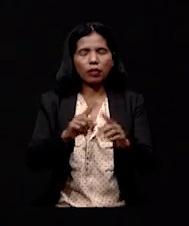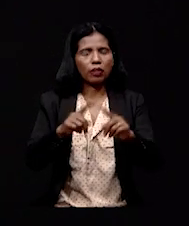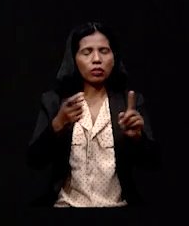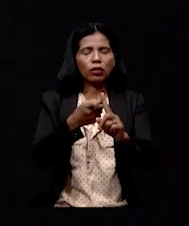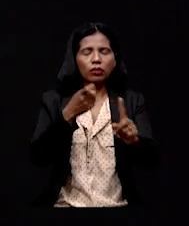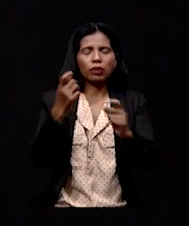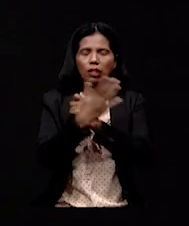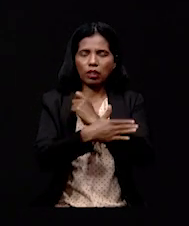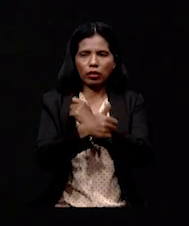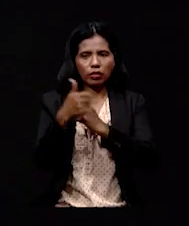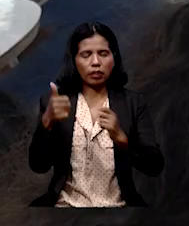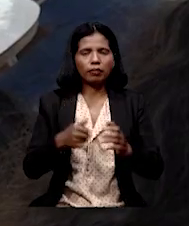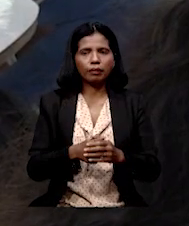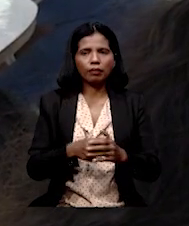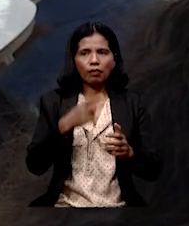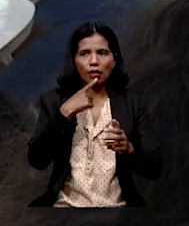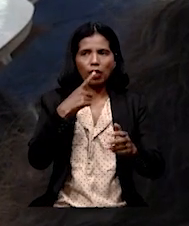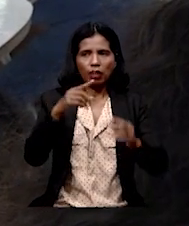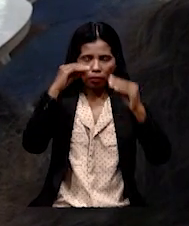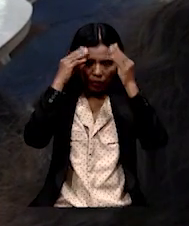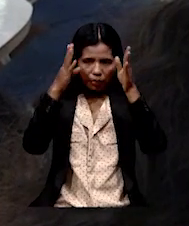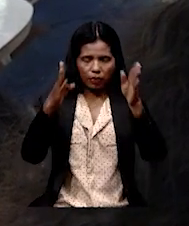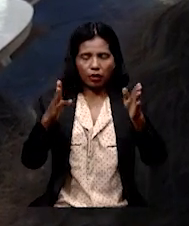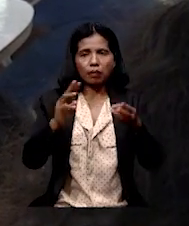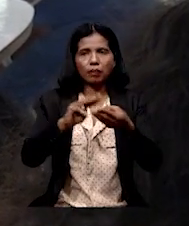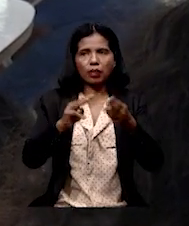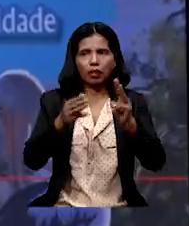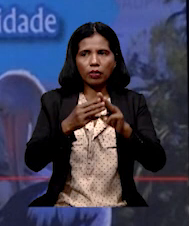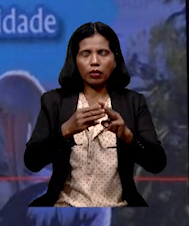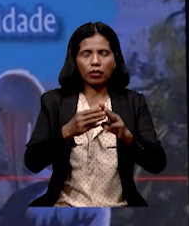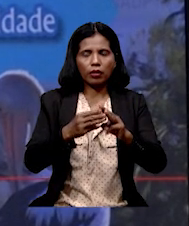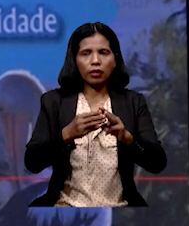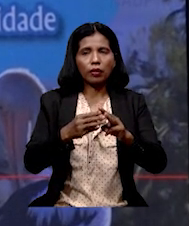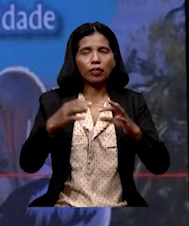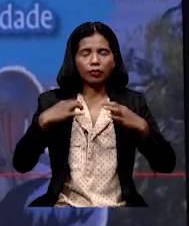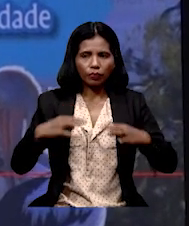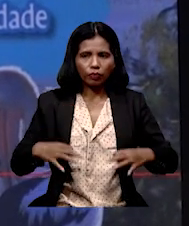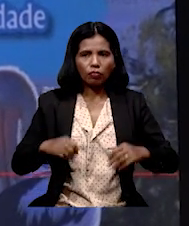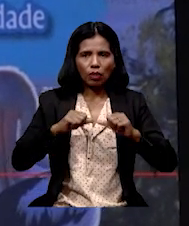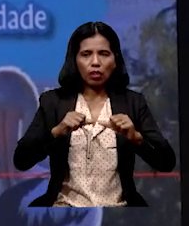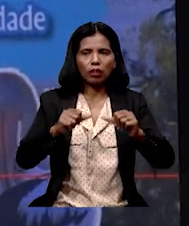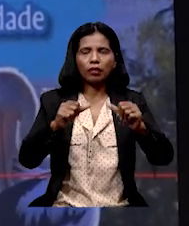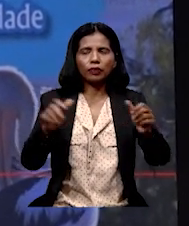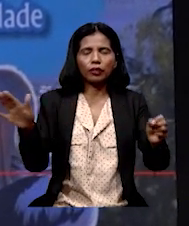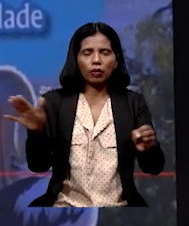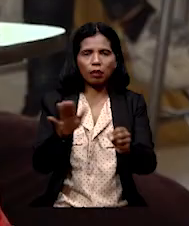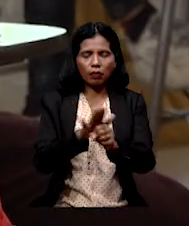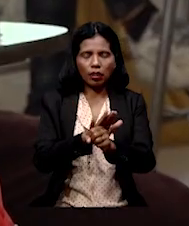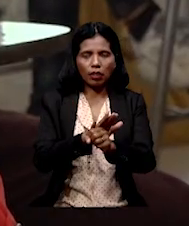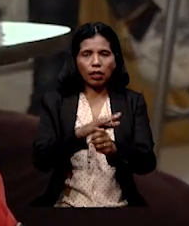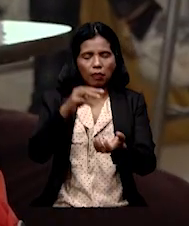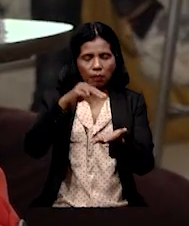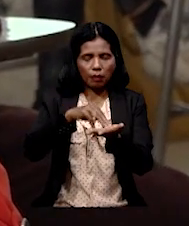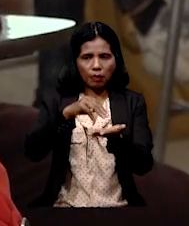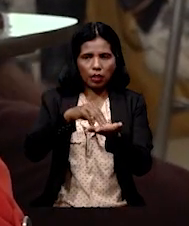Husiraliur. Governante ne encoraja ba professor matemática no física, ato continua no completa ciência de Timor-Leste,